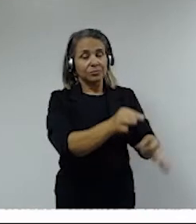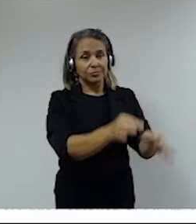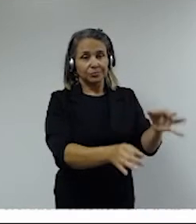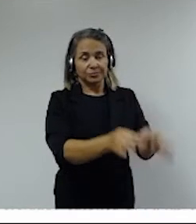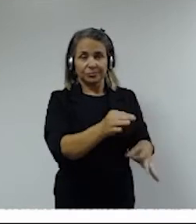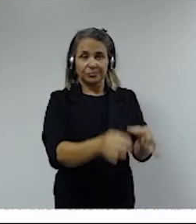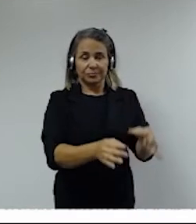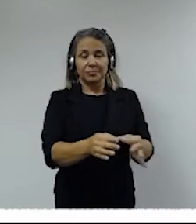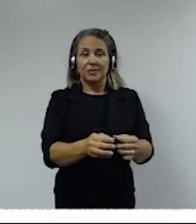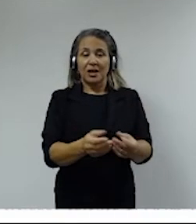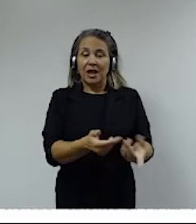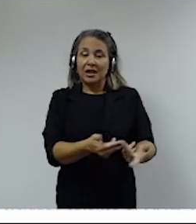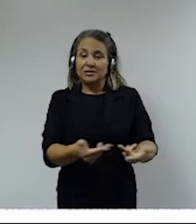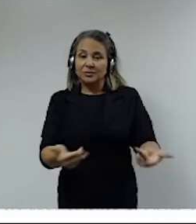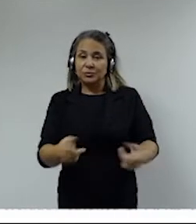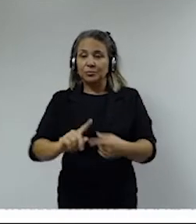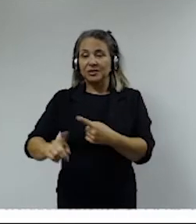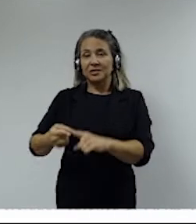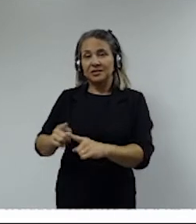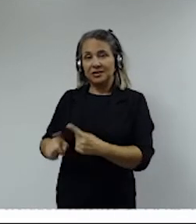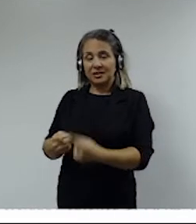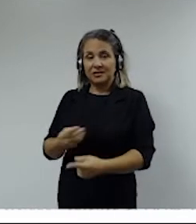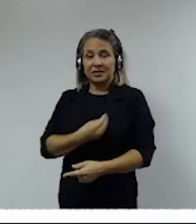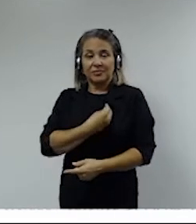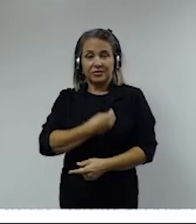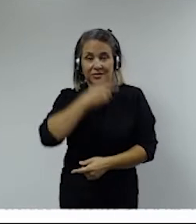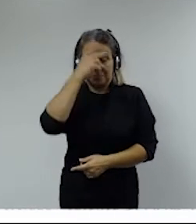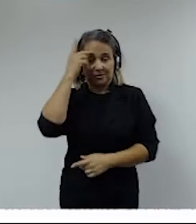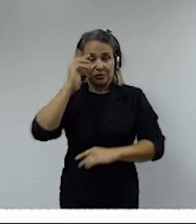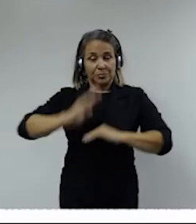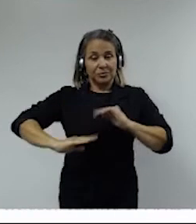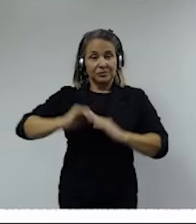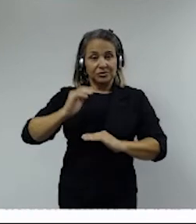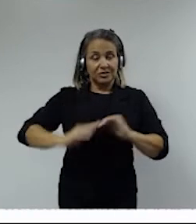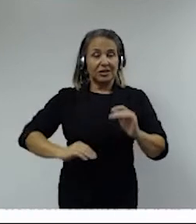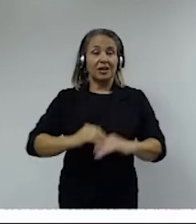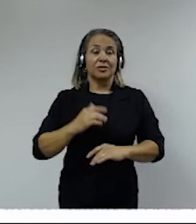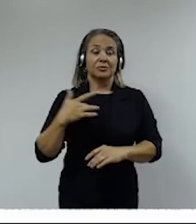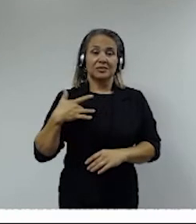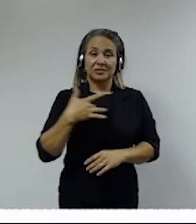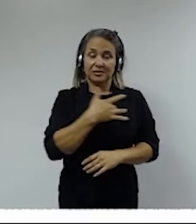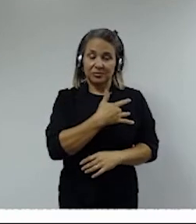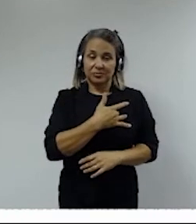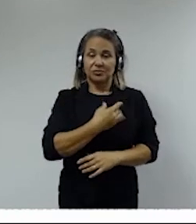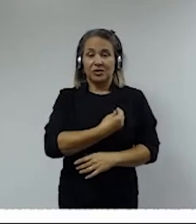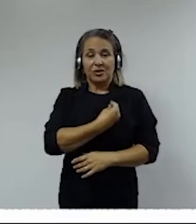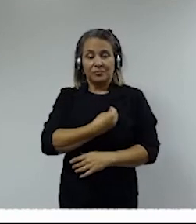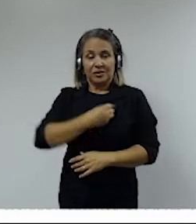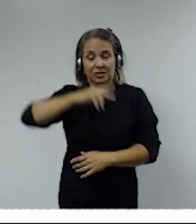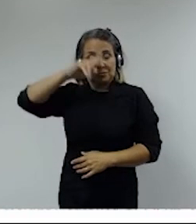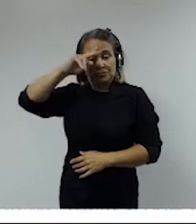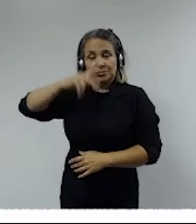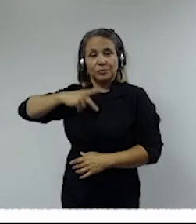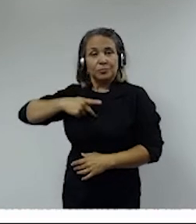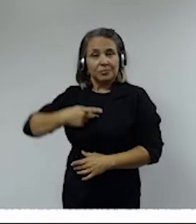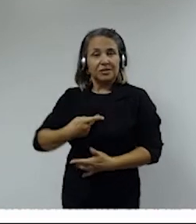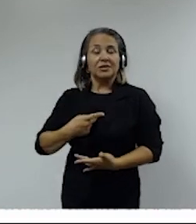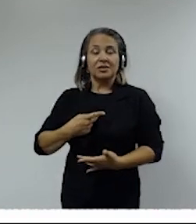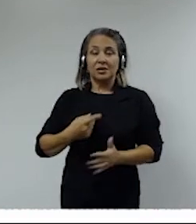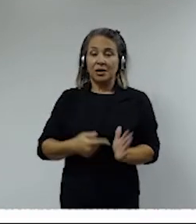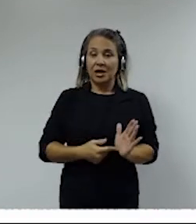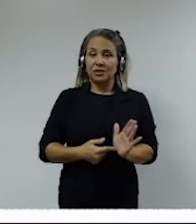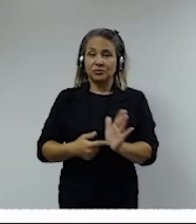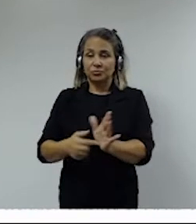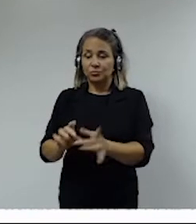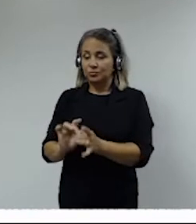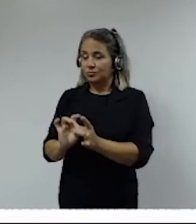a instrumentalidade da vida do profissional da saúde, a dignidade da pessoa humana, a autonomia, o consentimento